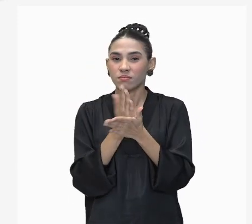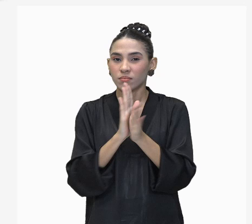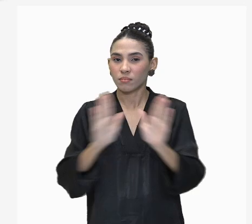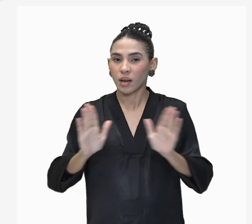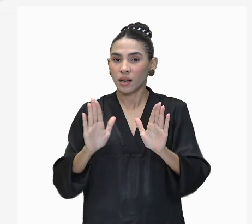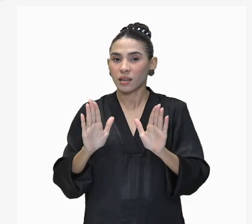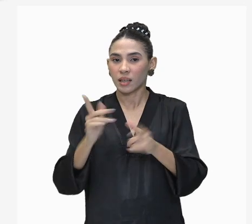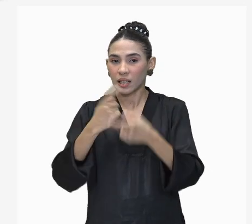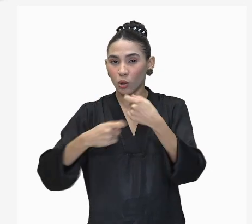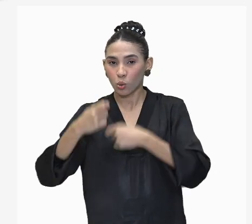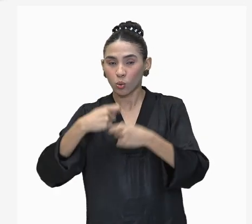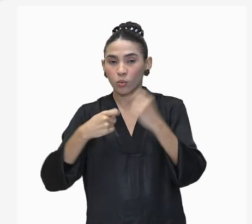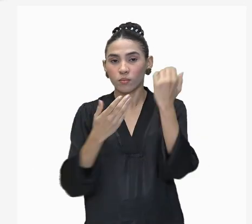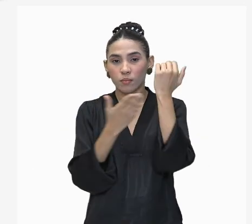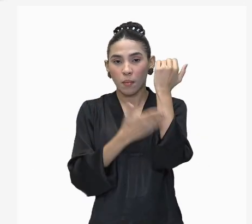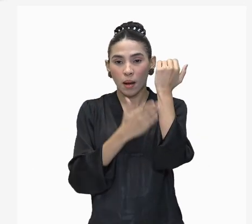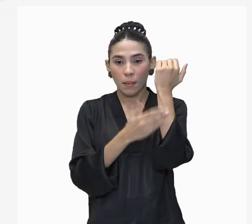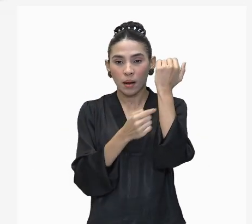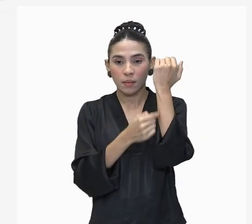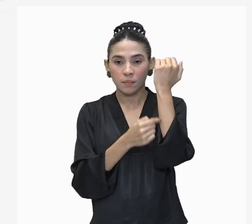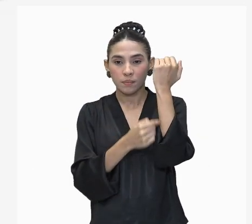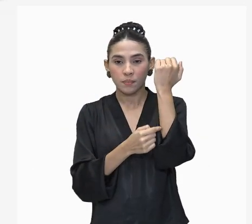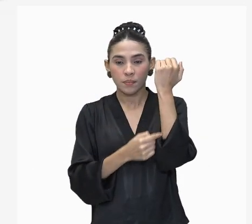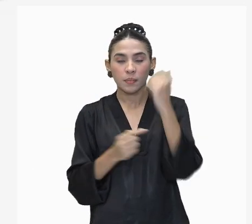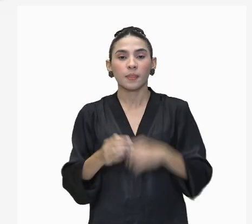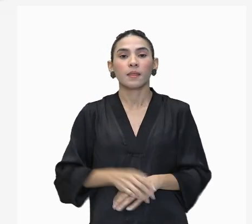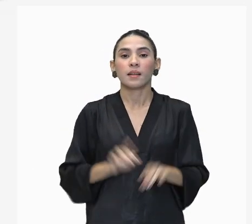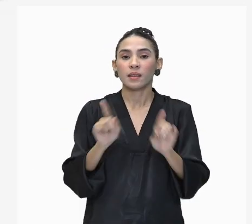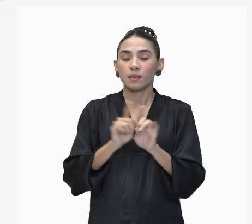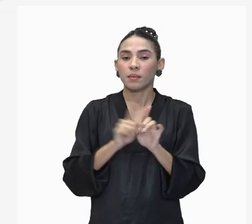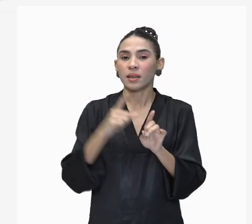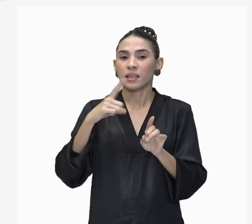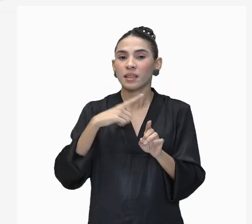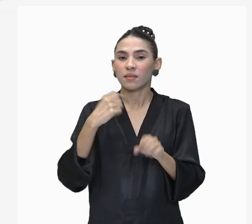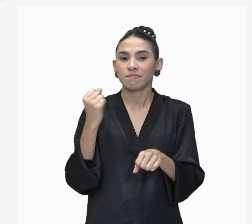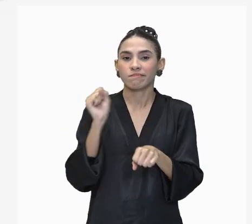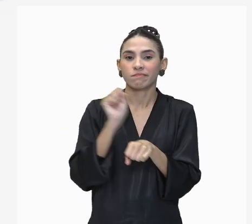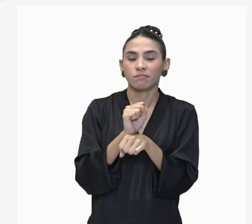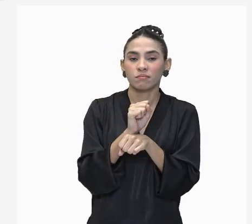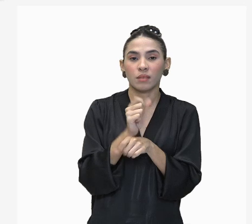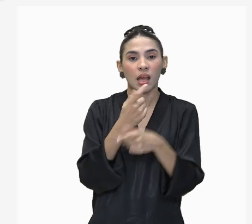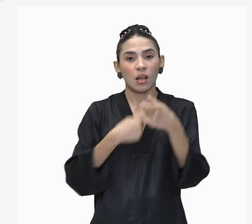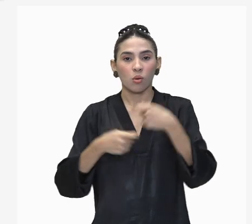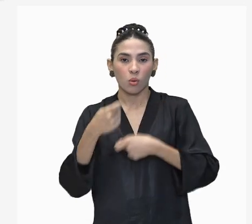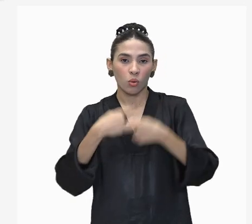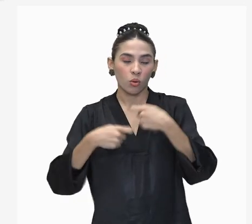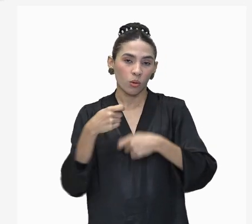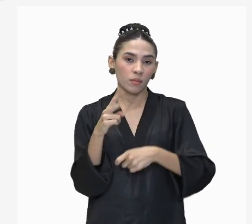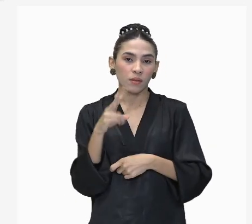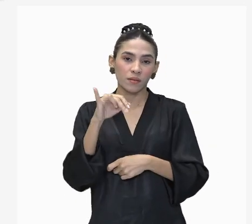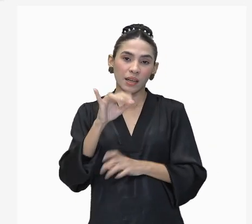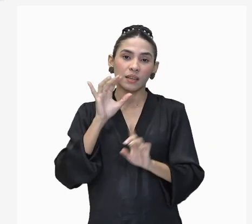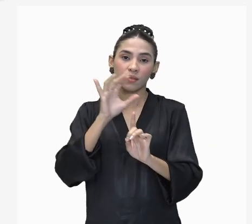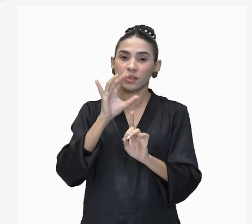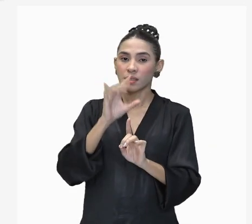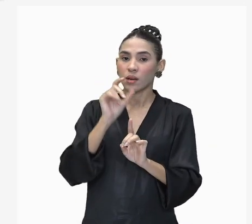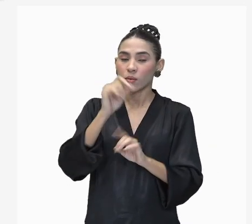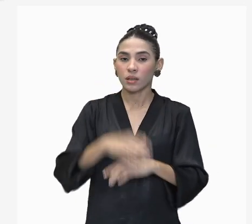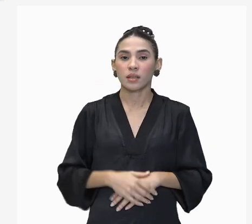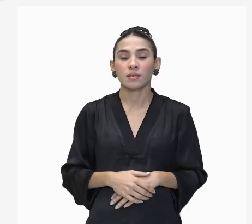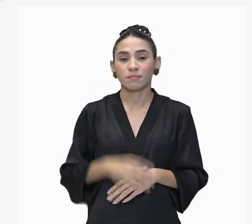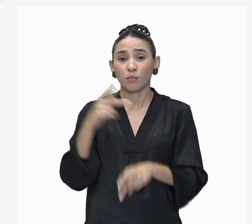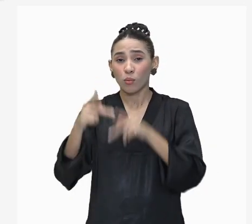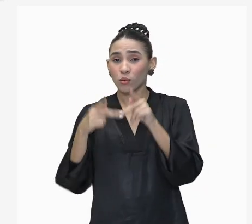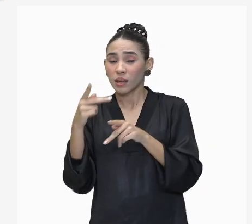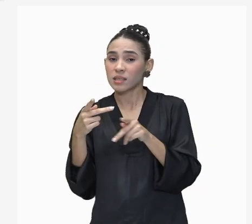economia da borracha, a produção da borracha, houve também uma estagnação econômica e isso vai gerar descontentamento